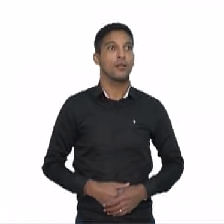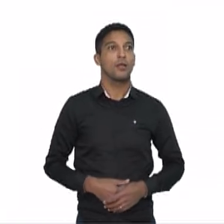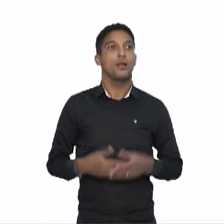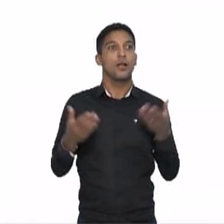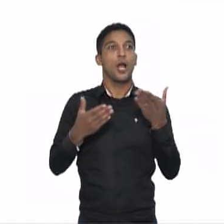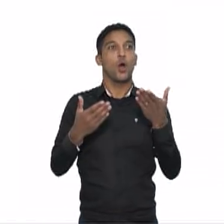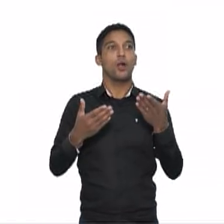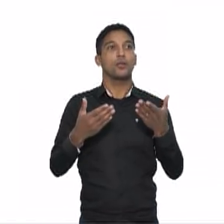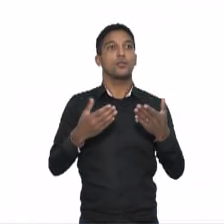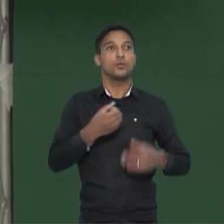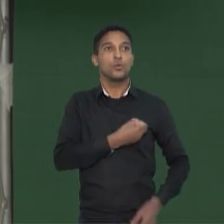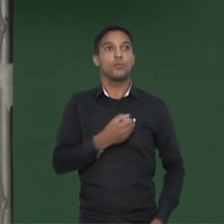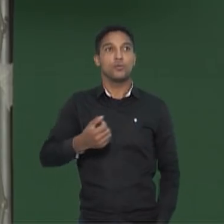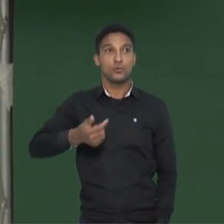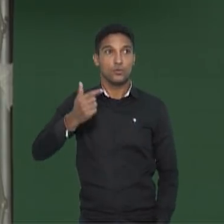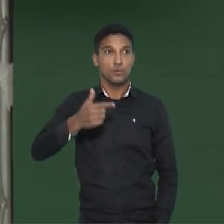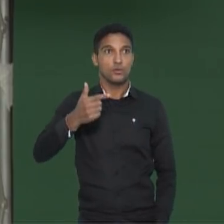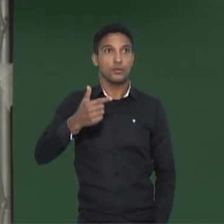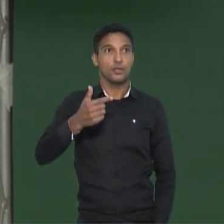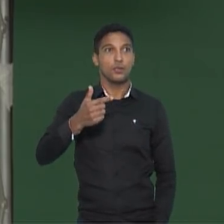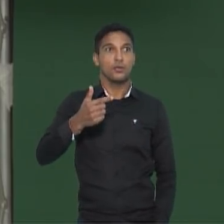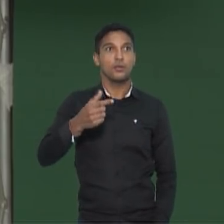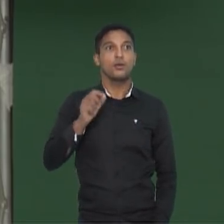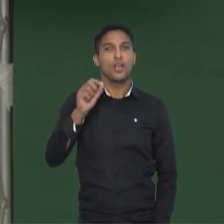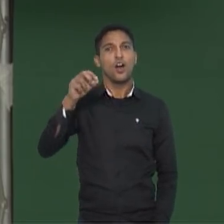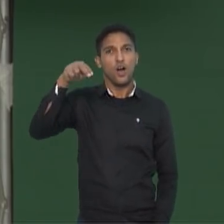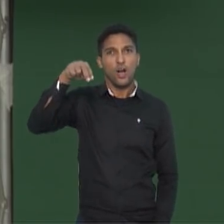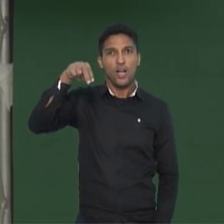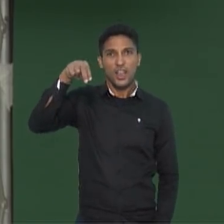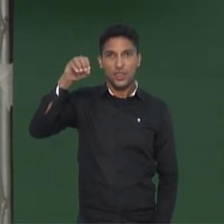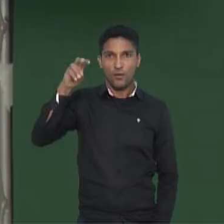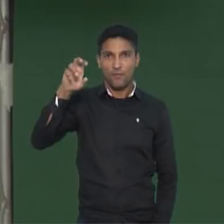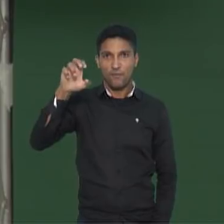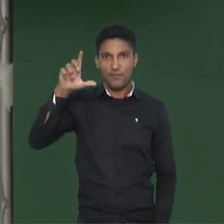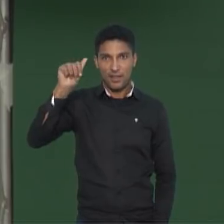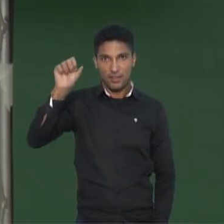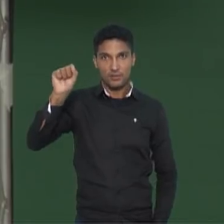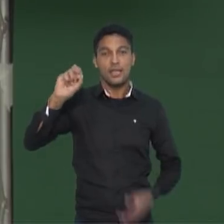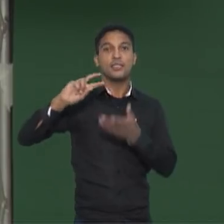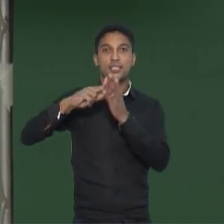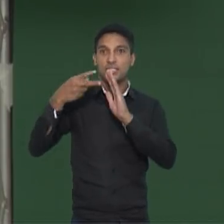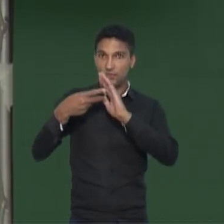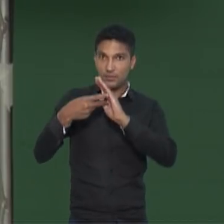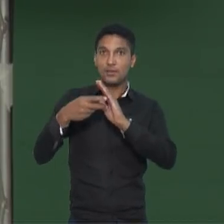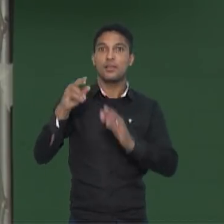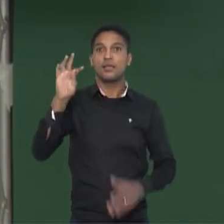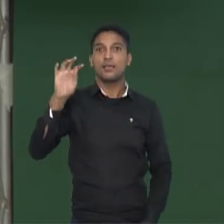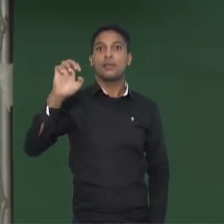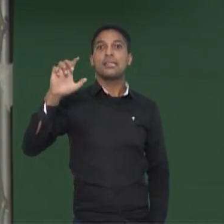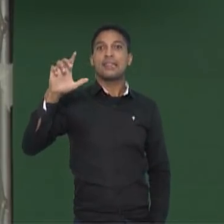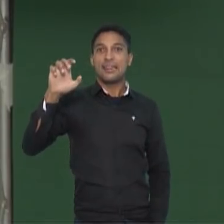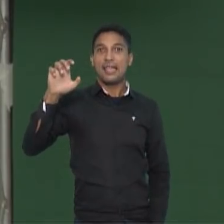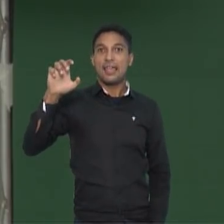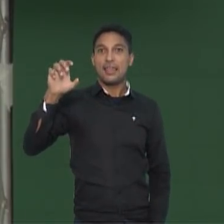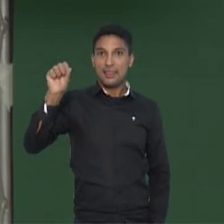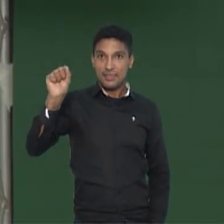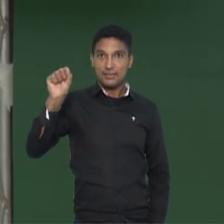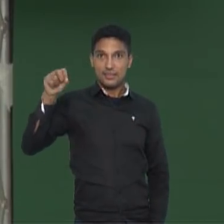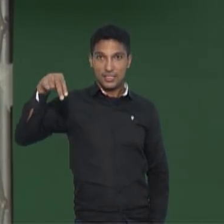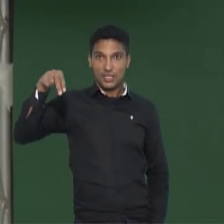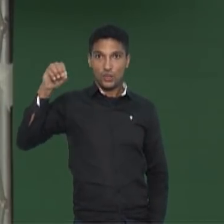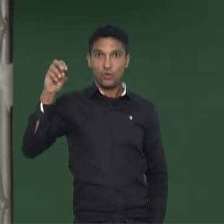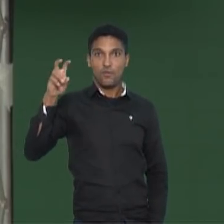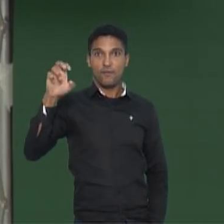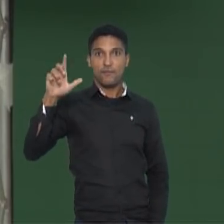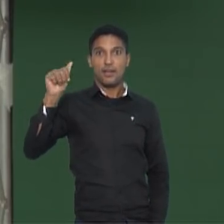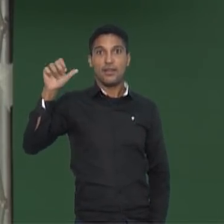porque a gente, na verdade, são telenovelas, né? Mas a gente encurta como novelas, que é a fala, na verdade, de livros, da literatura, que a gente